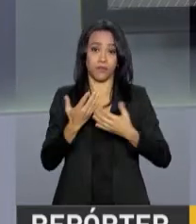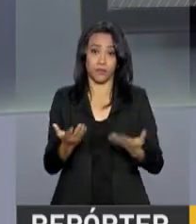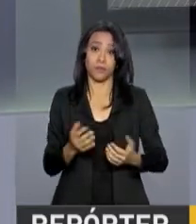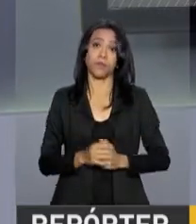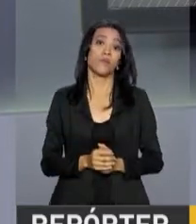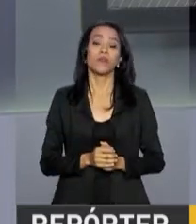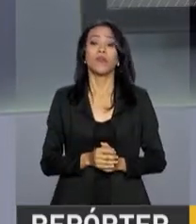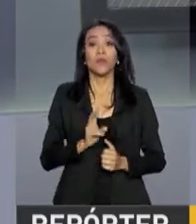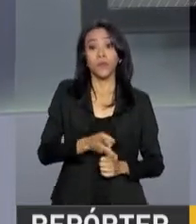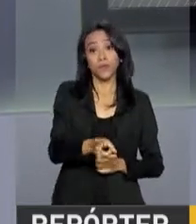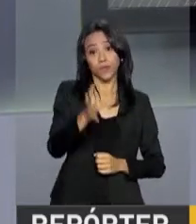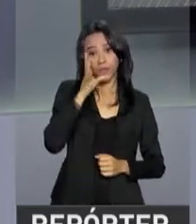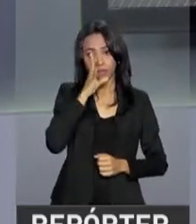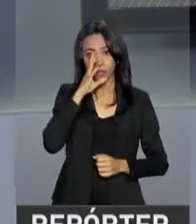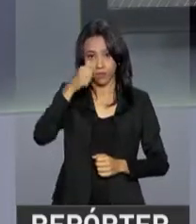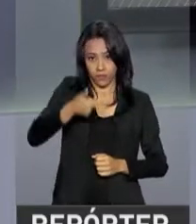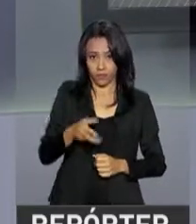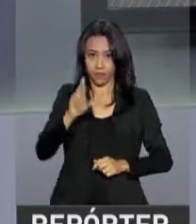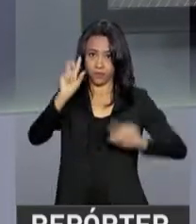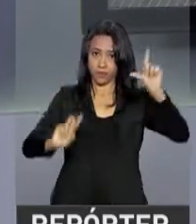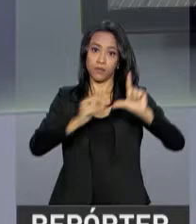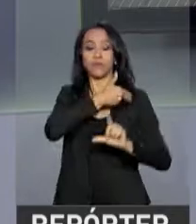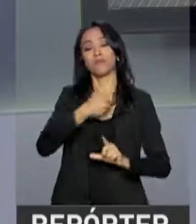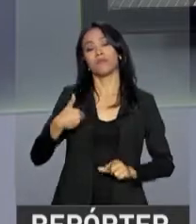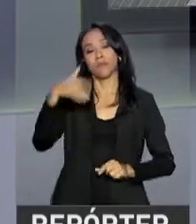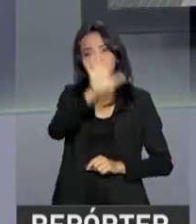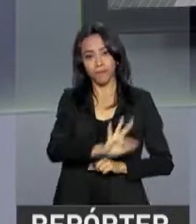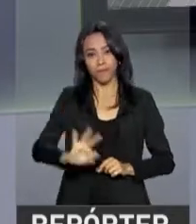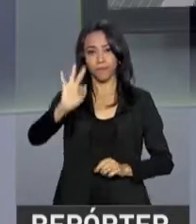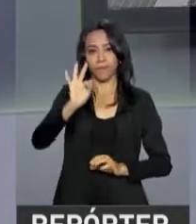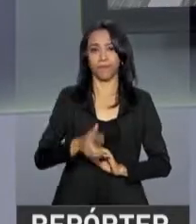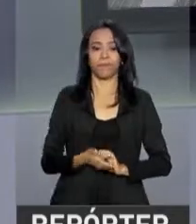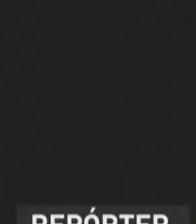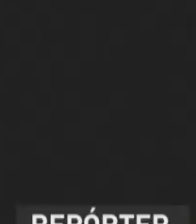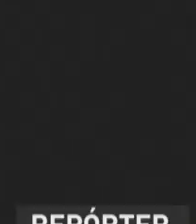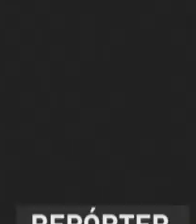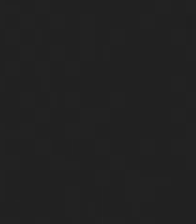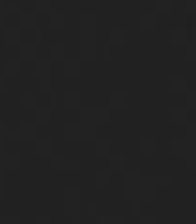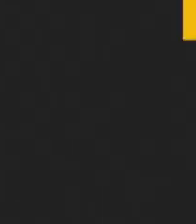internet continue com a gente na nbr a tv do governo federal